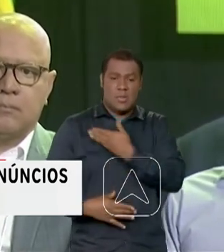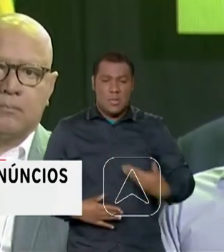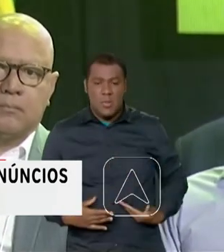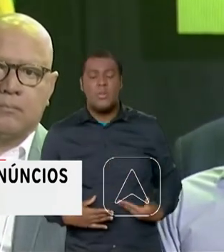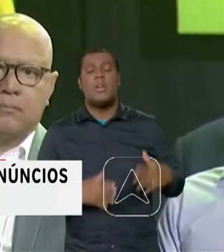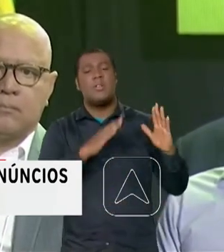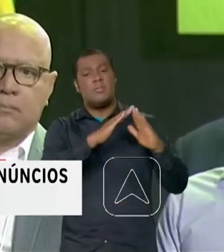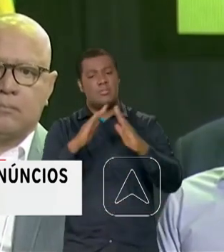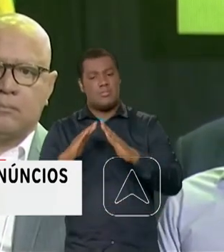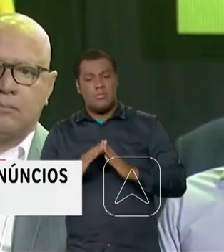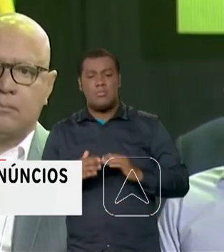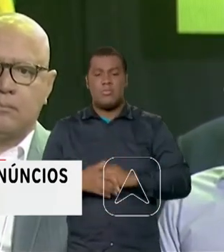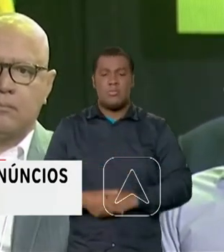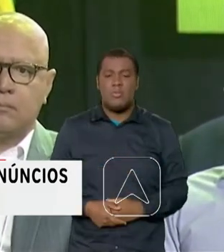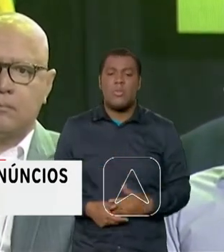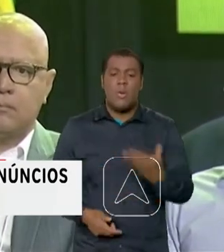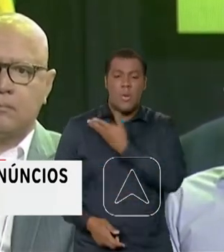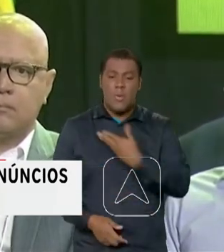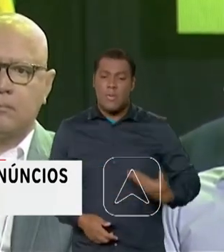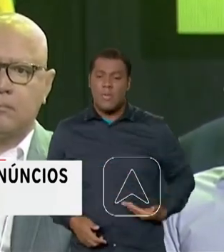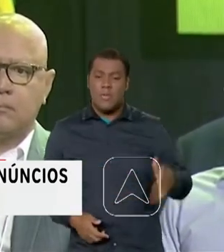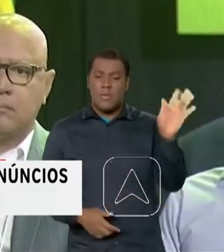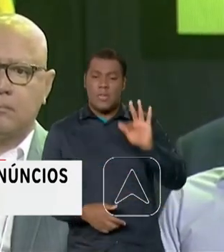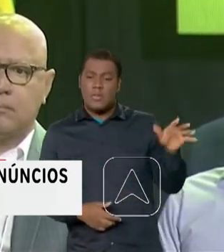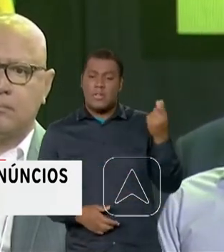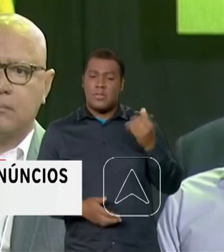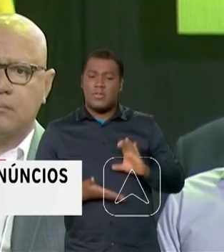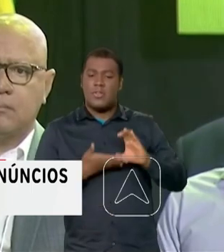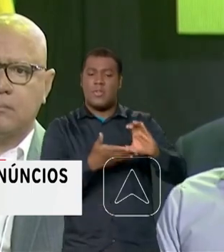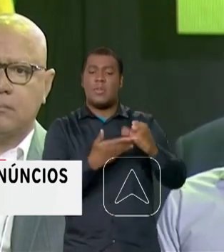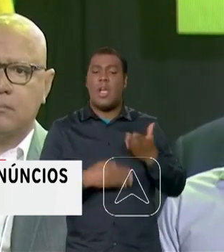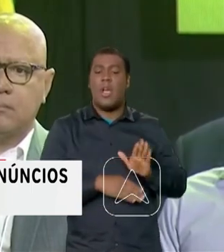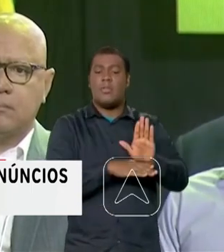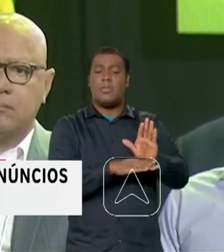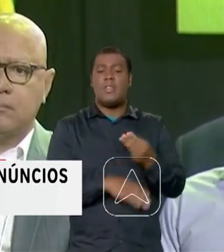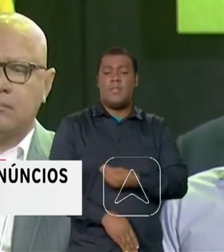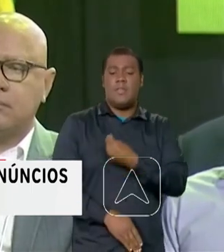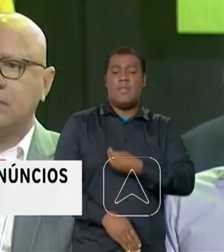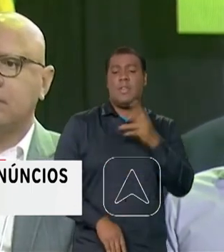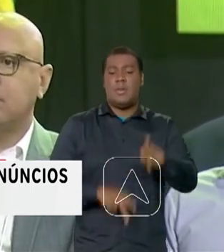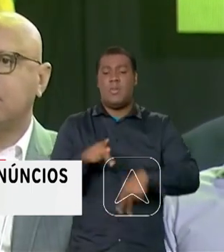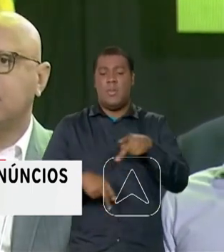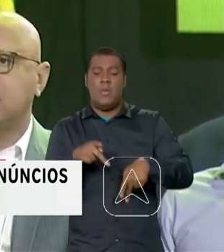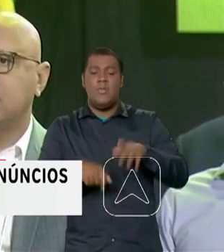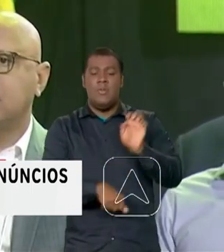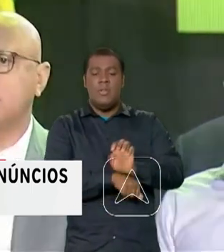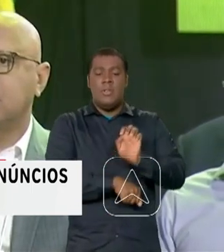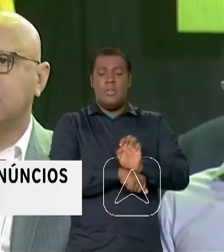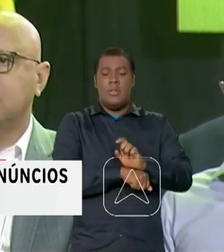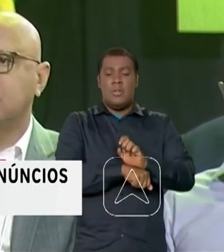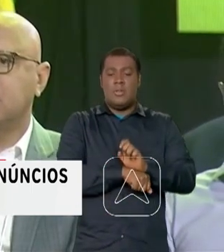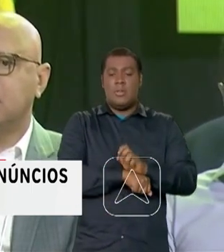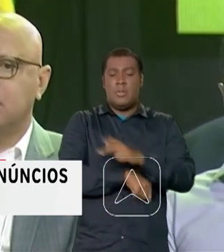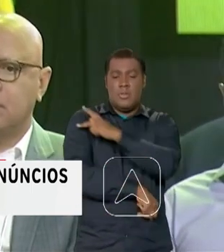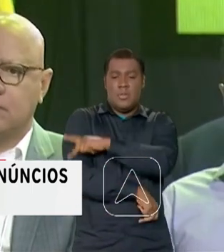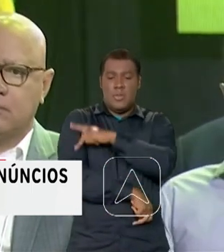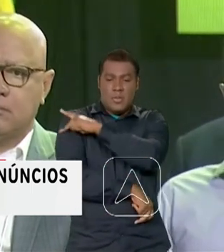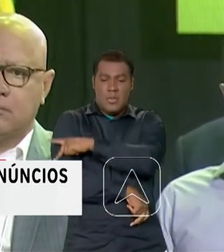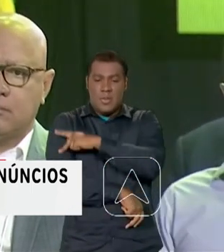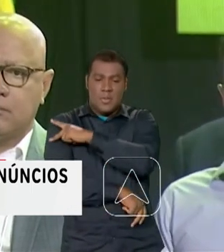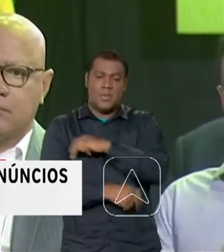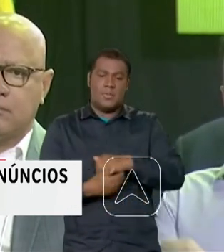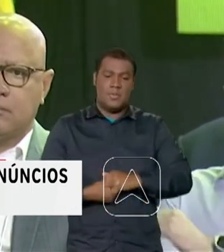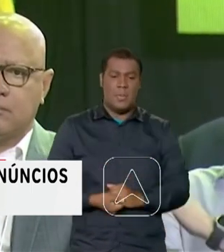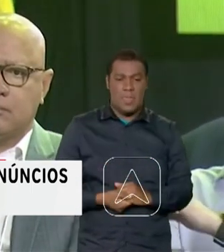melhorar ainda mais a vida do povo do Piauí do estado do pí e fortalecer cada vez mais essa nossa parceria